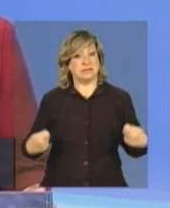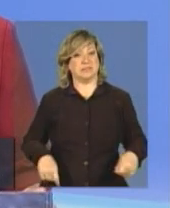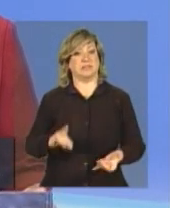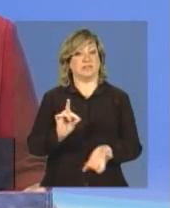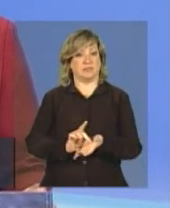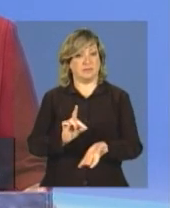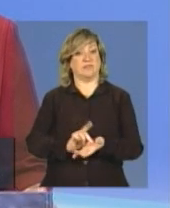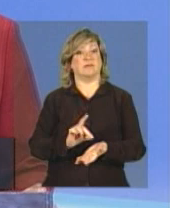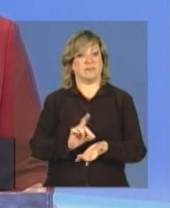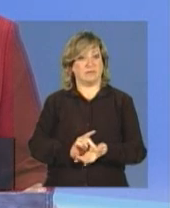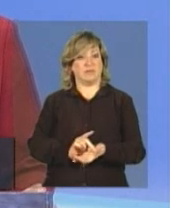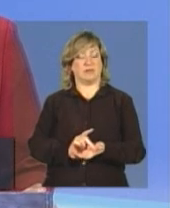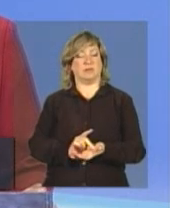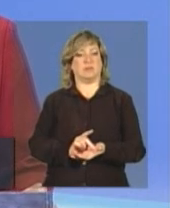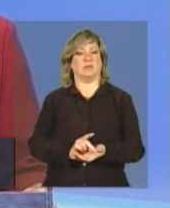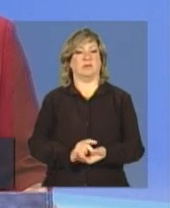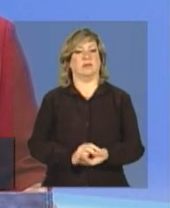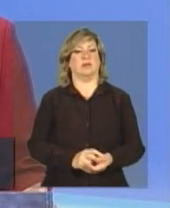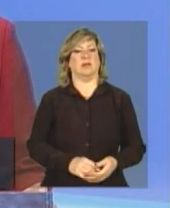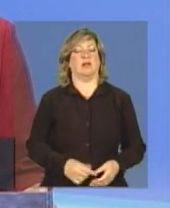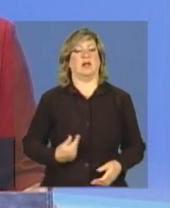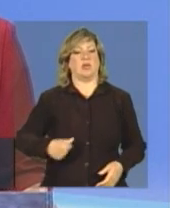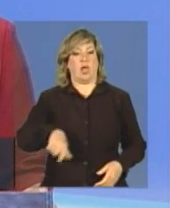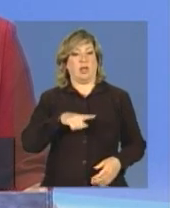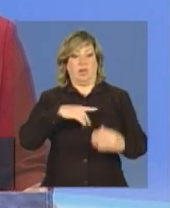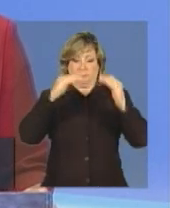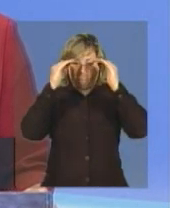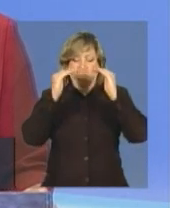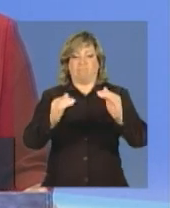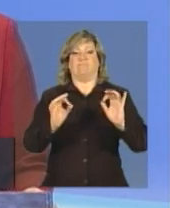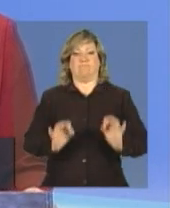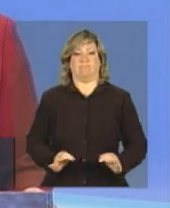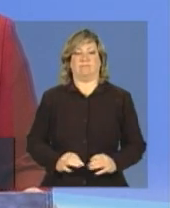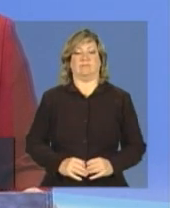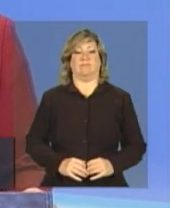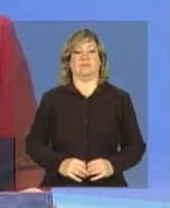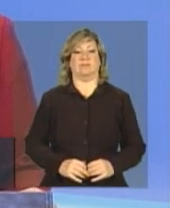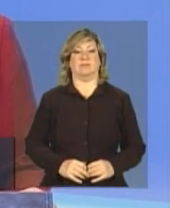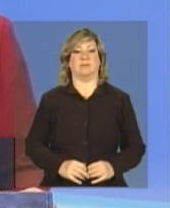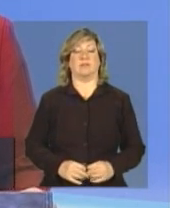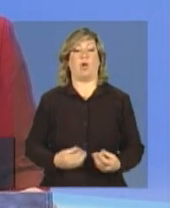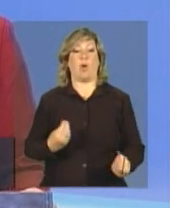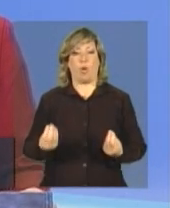fato, levar o nosso reconhecimento. Tanto